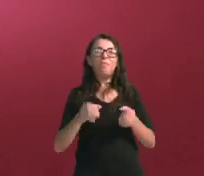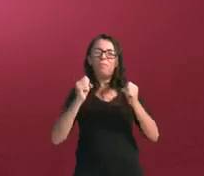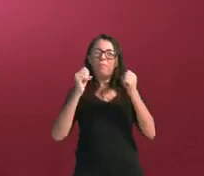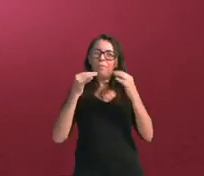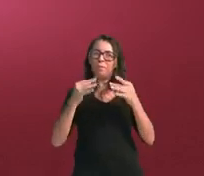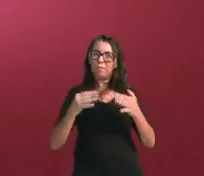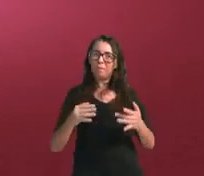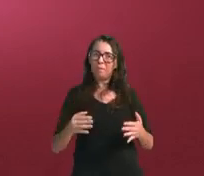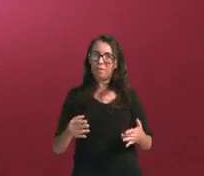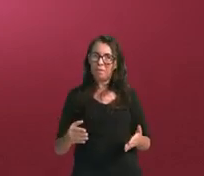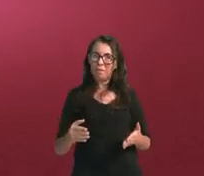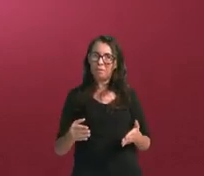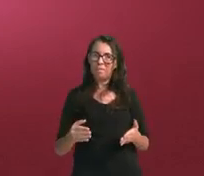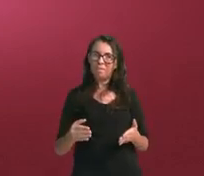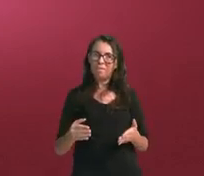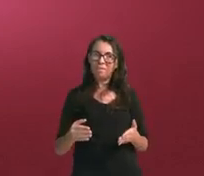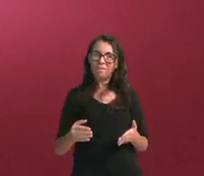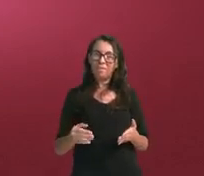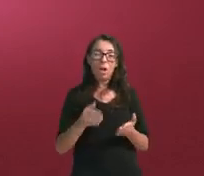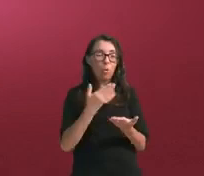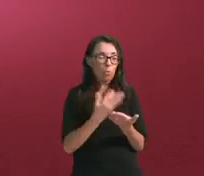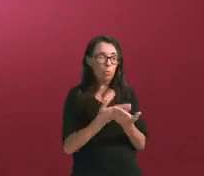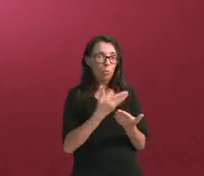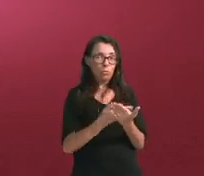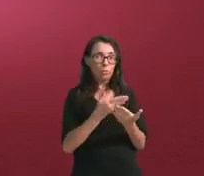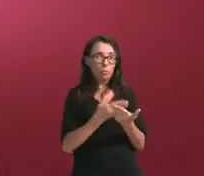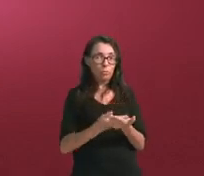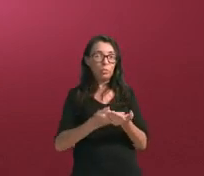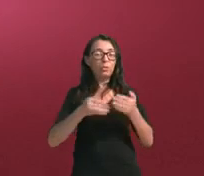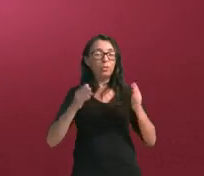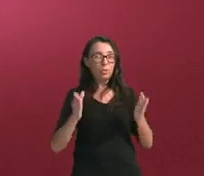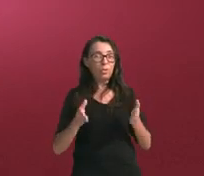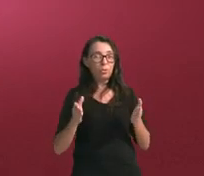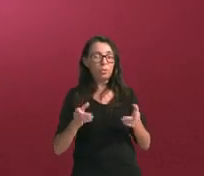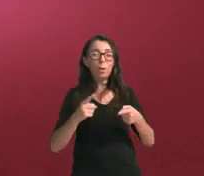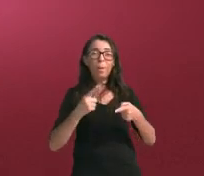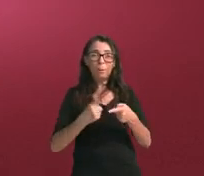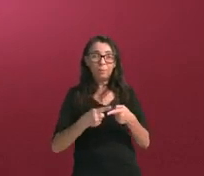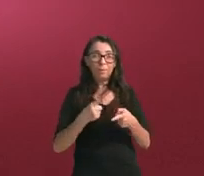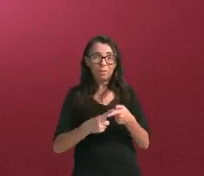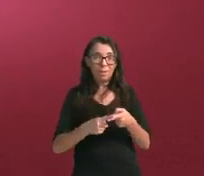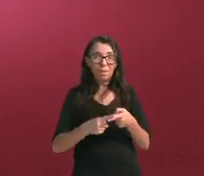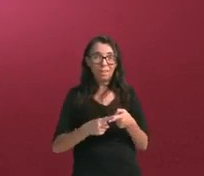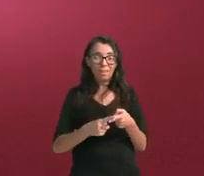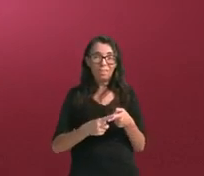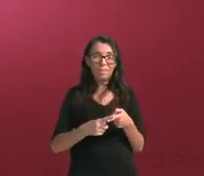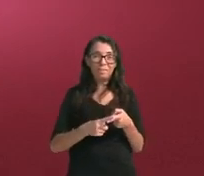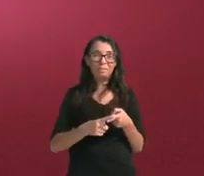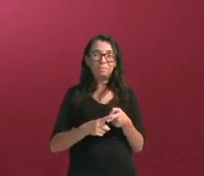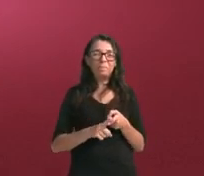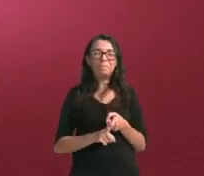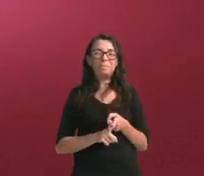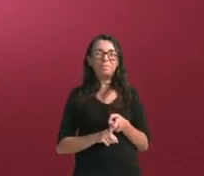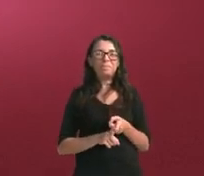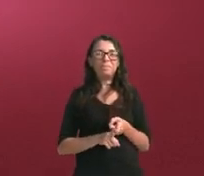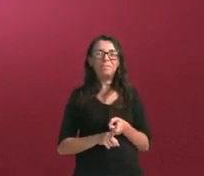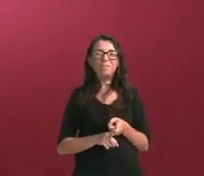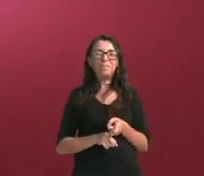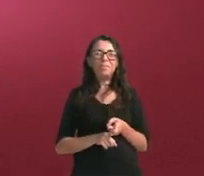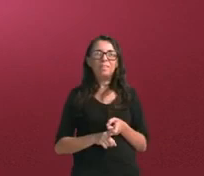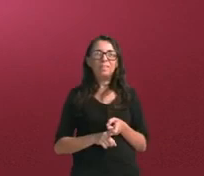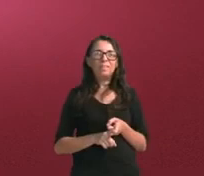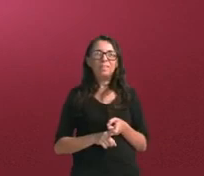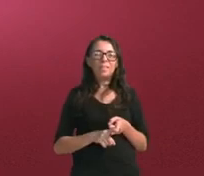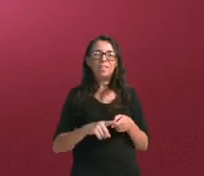das nossas aulas, né? Para a gente recordar realmente, para a gente fixar os conceitos, né? Para a gente relembrar isso é muito